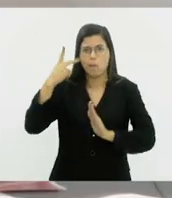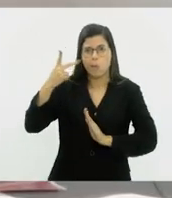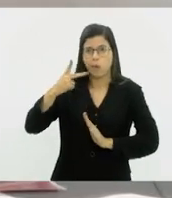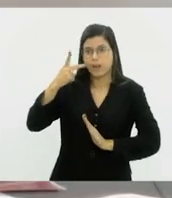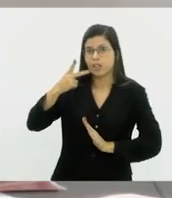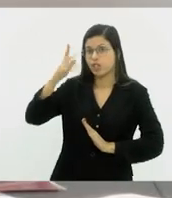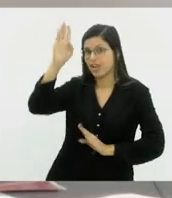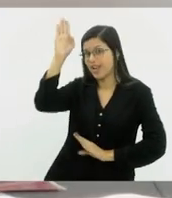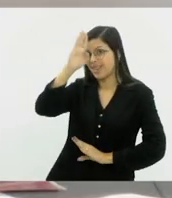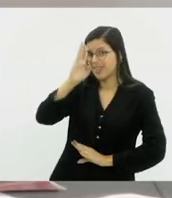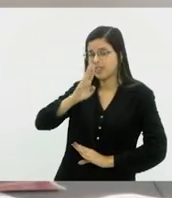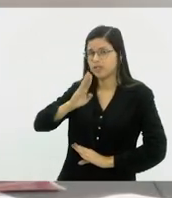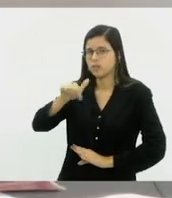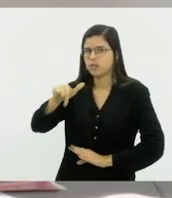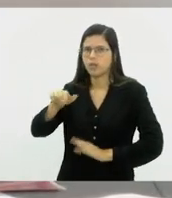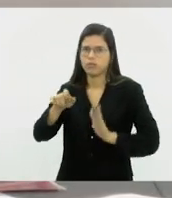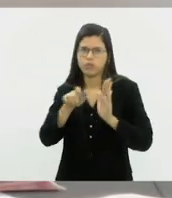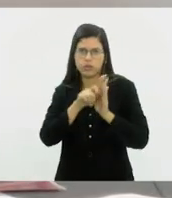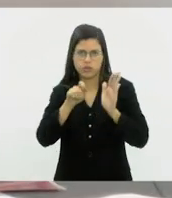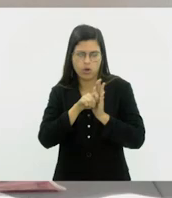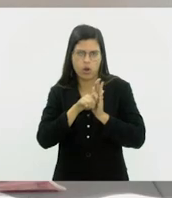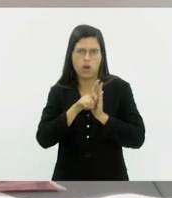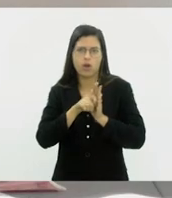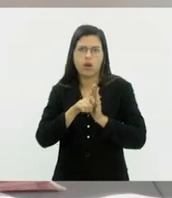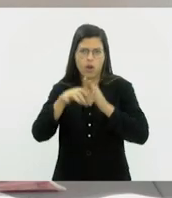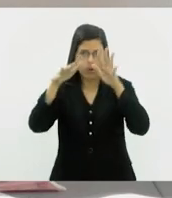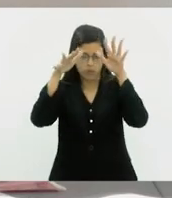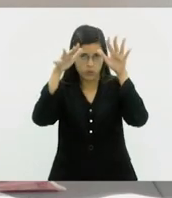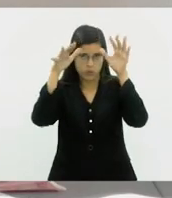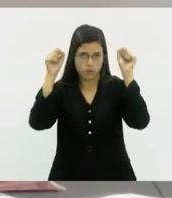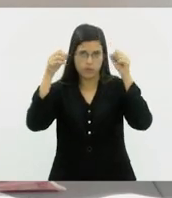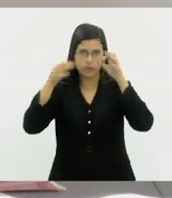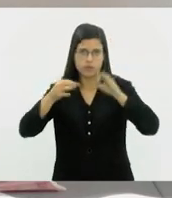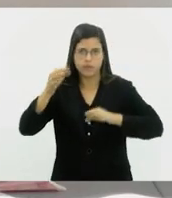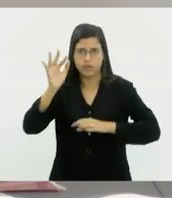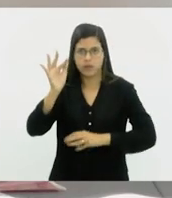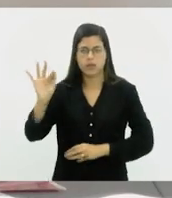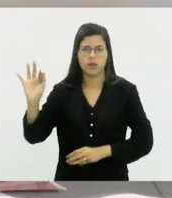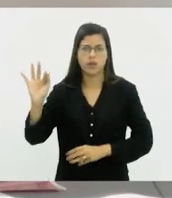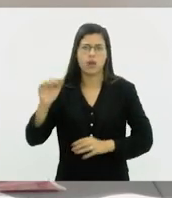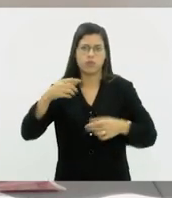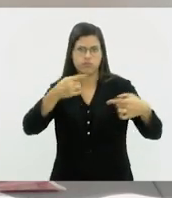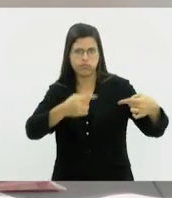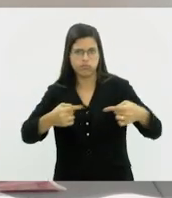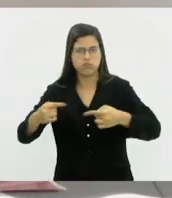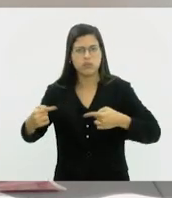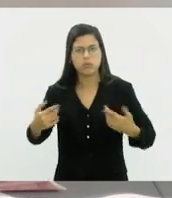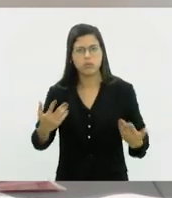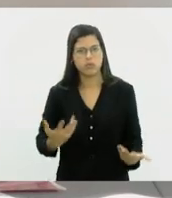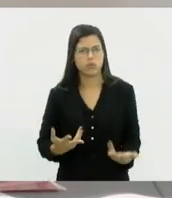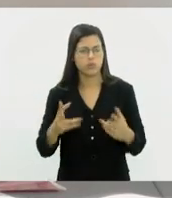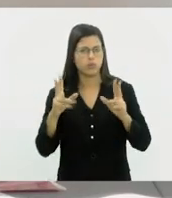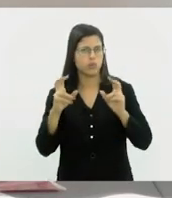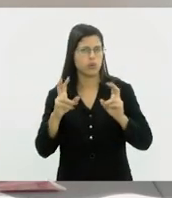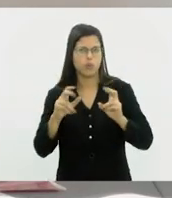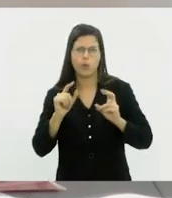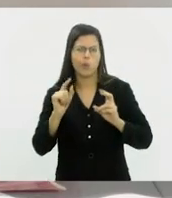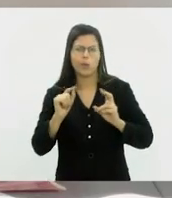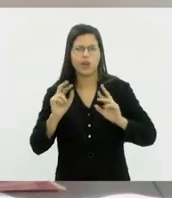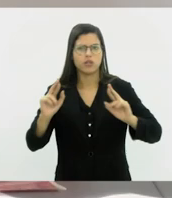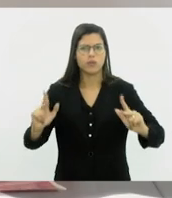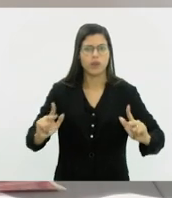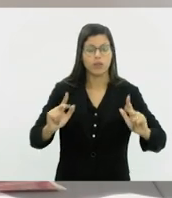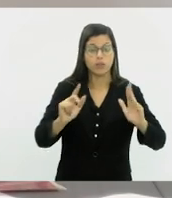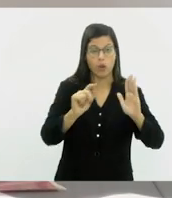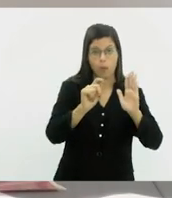drogas Claro o Supremo tá discutindo isso a questão das quantidades o que distingue um usuário de